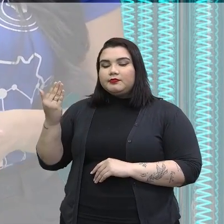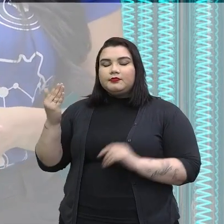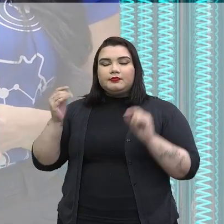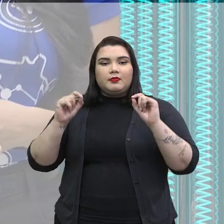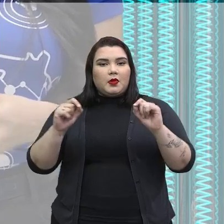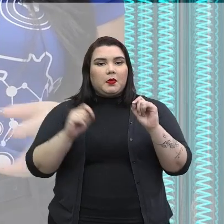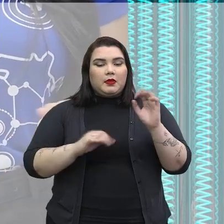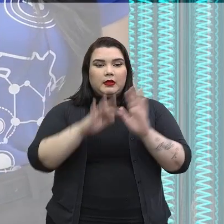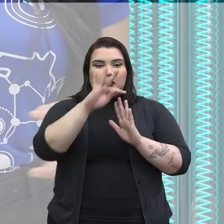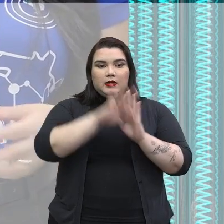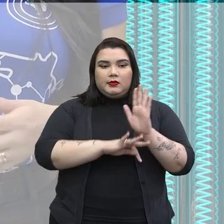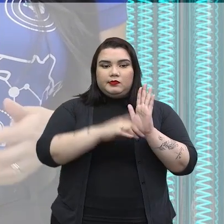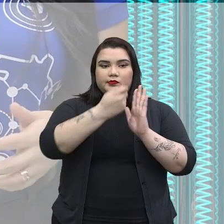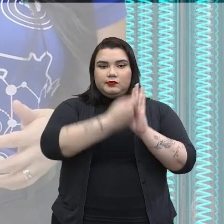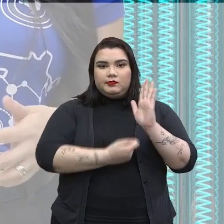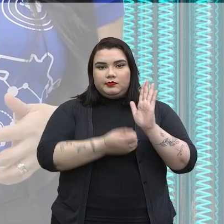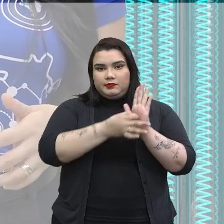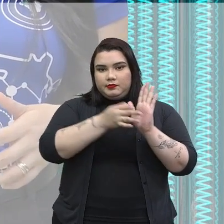texto dissertativo